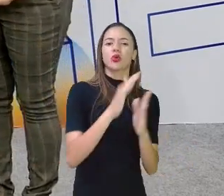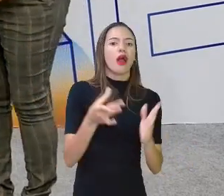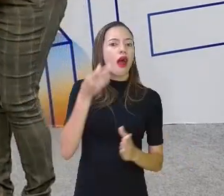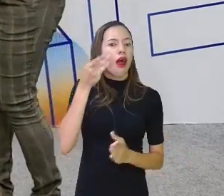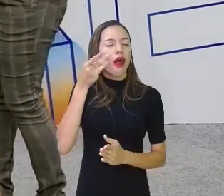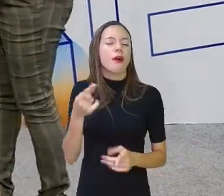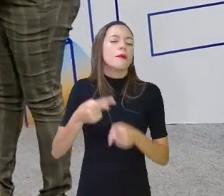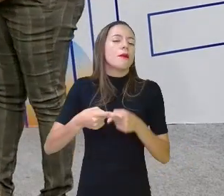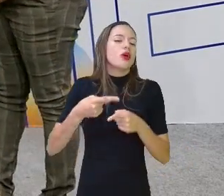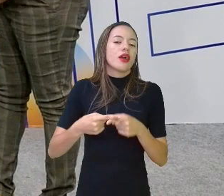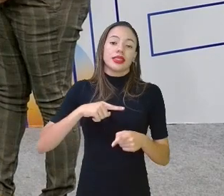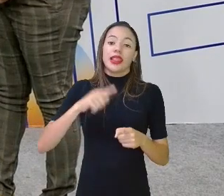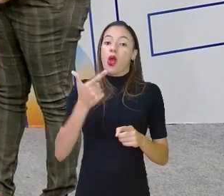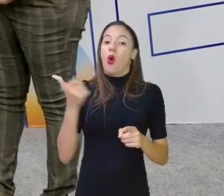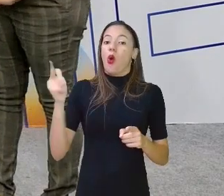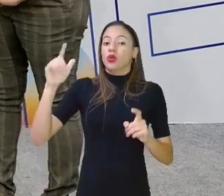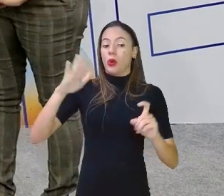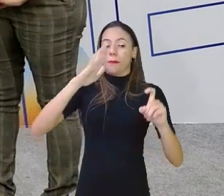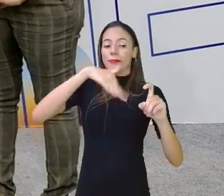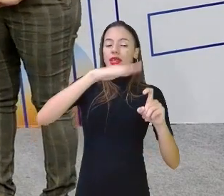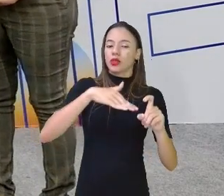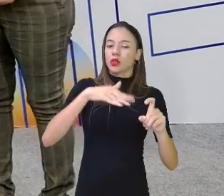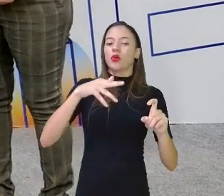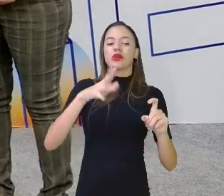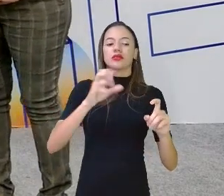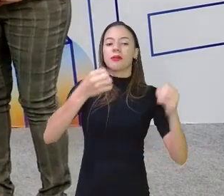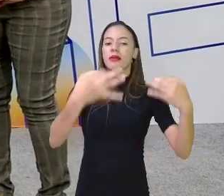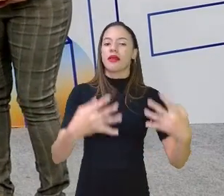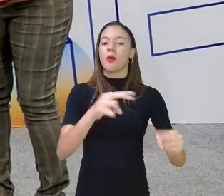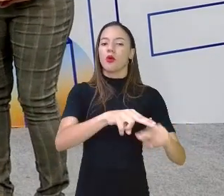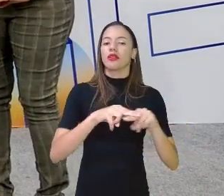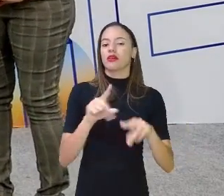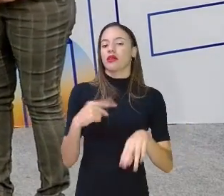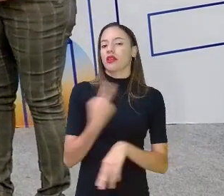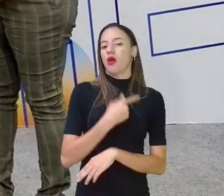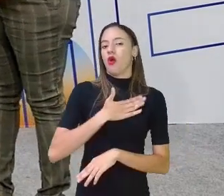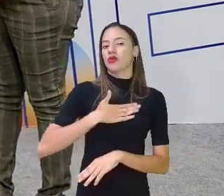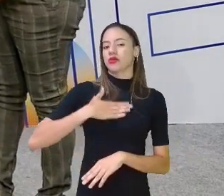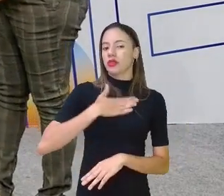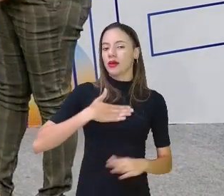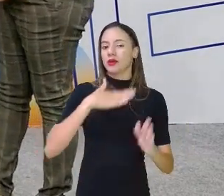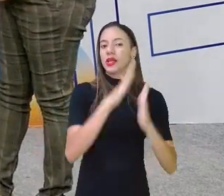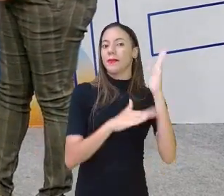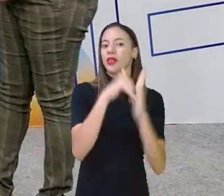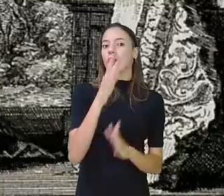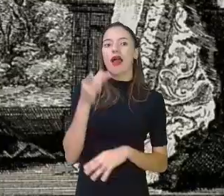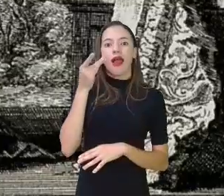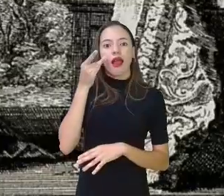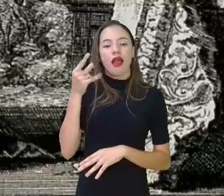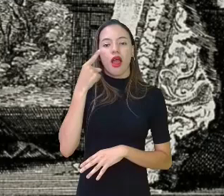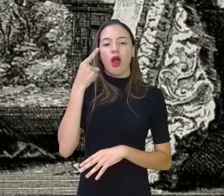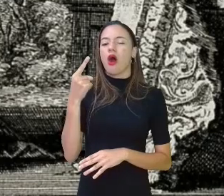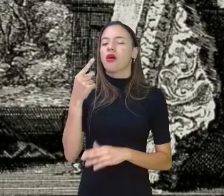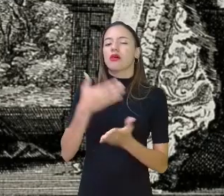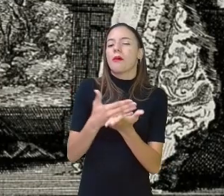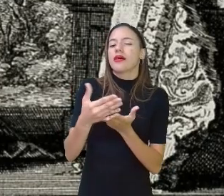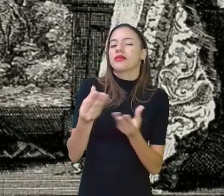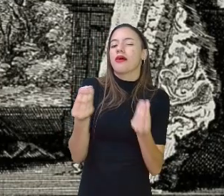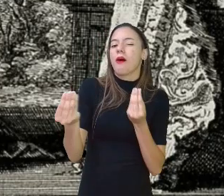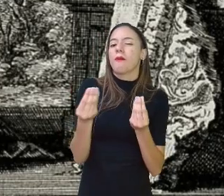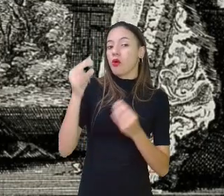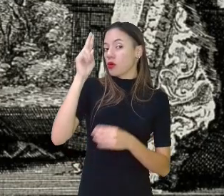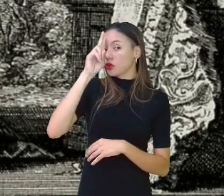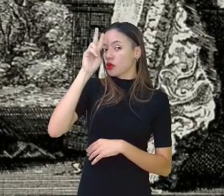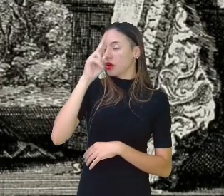mito, que explica um pouco por que a gente gosta desse realismo. E esse mito, ele começa aí, com essa pequena história.